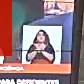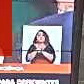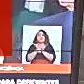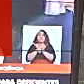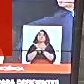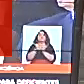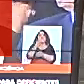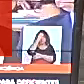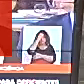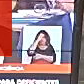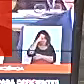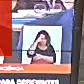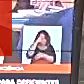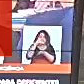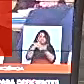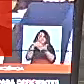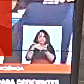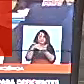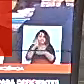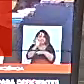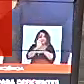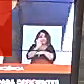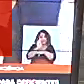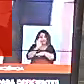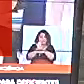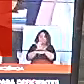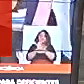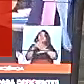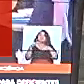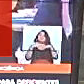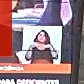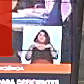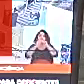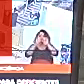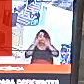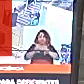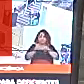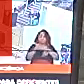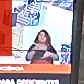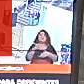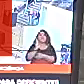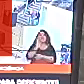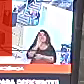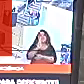Mobilidade, representando Pedro Bruno Barros de Souza.